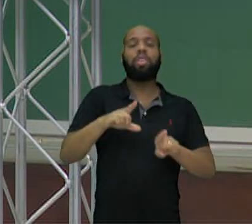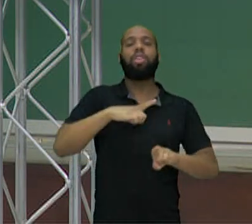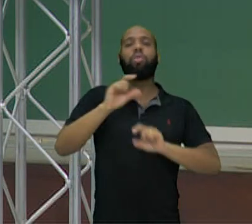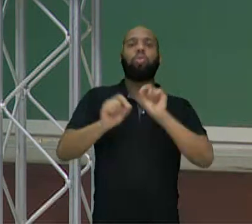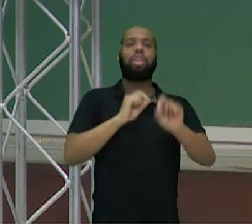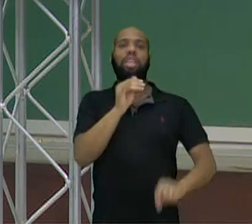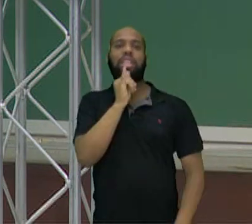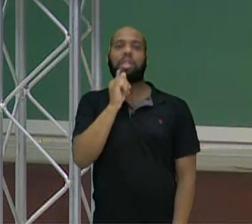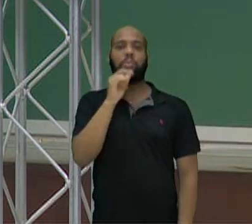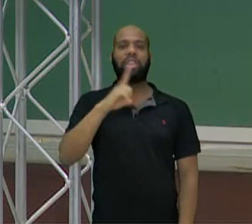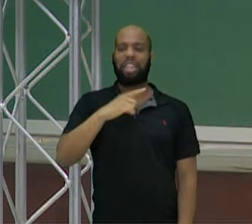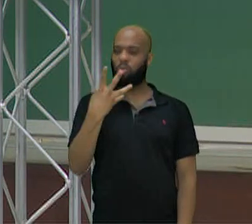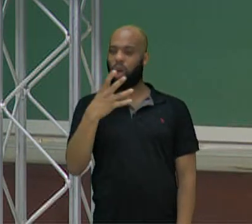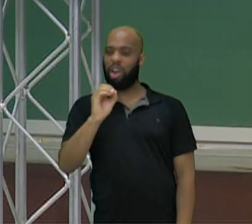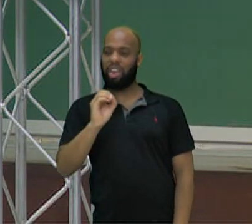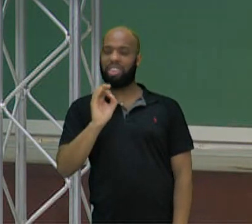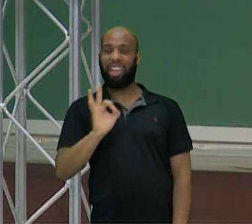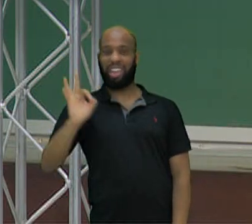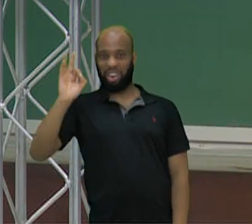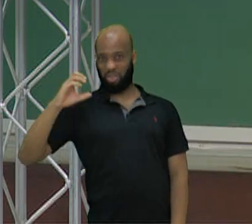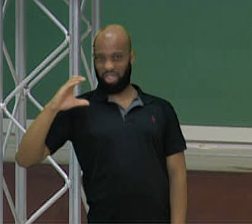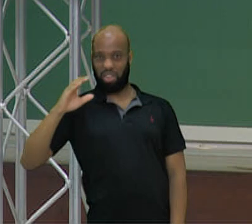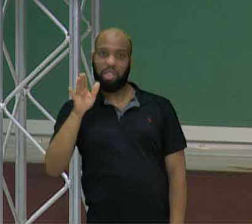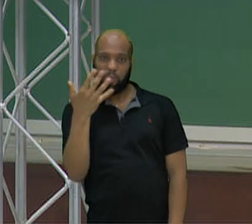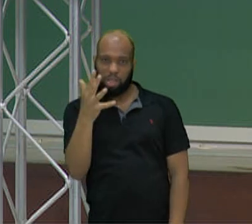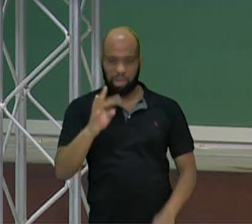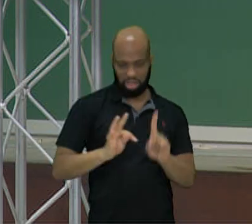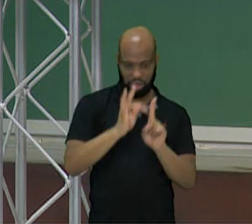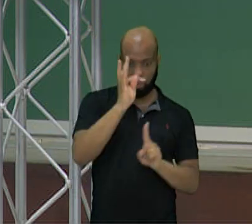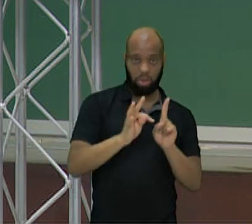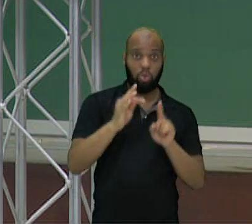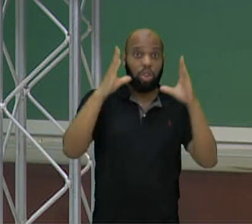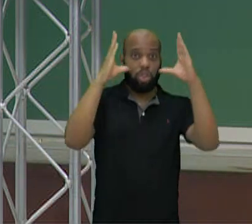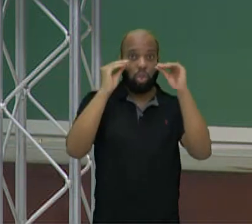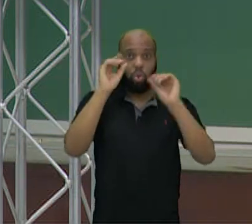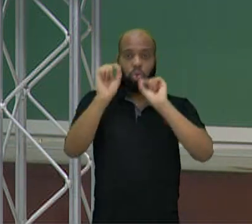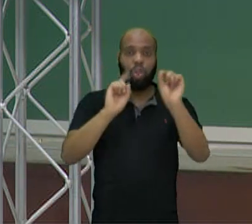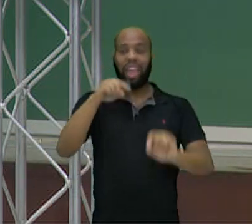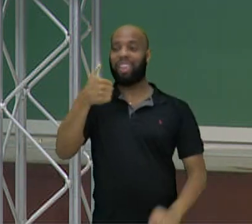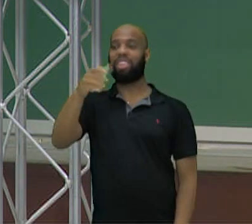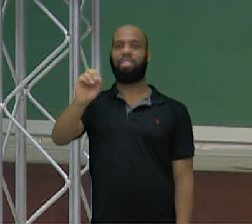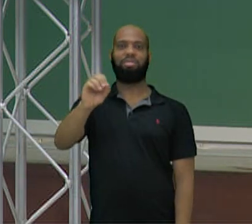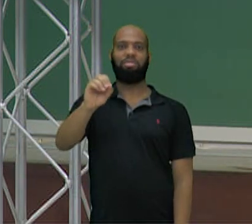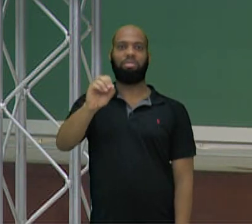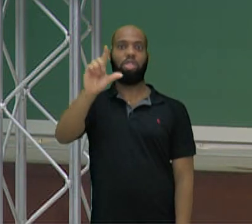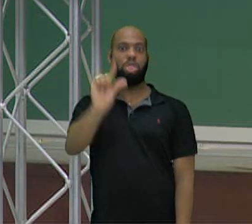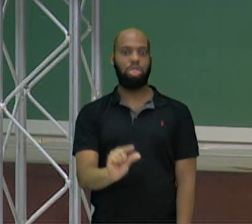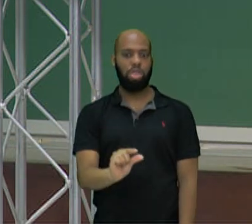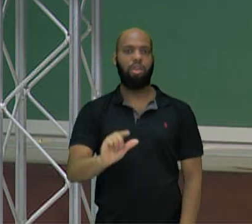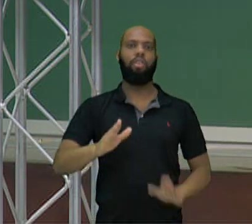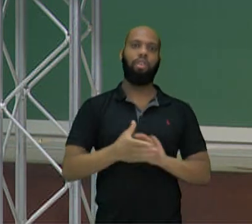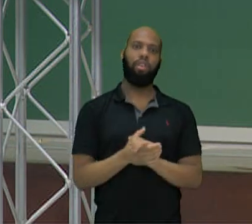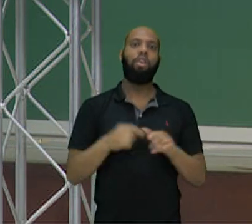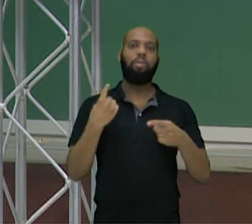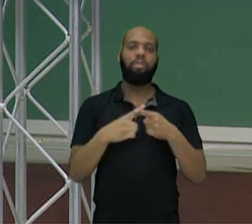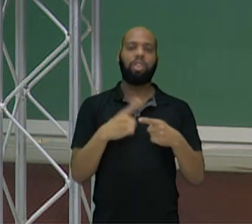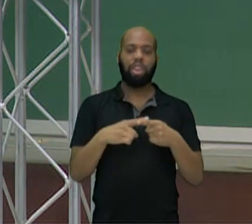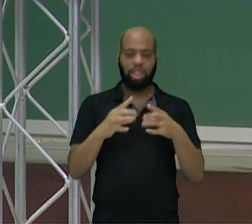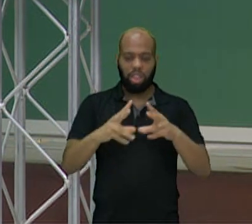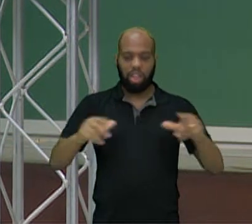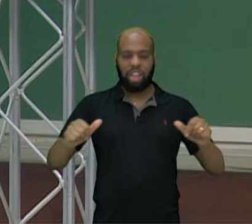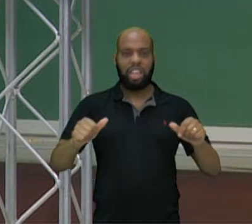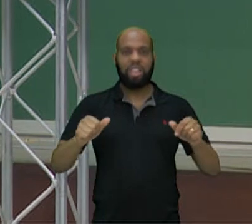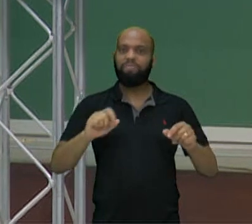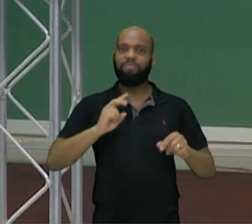repente, uma temperatura de 40 graus Celsius. Aí chega de noite e cai para 10. Imagine, porque a areia não reteve o